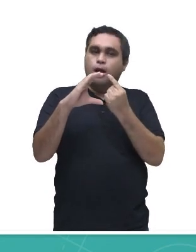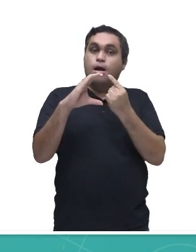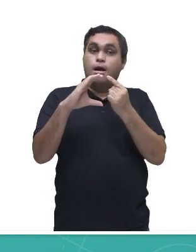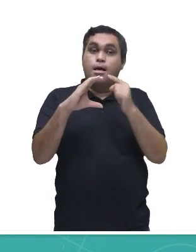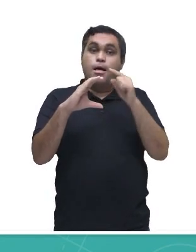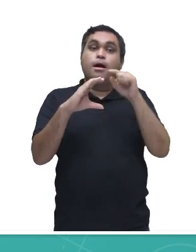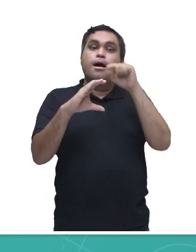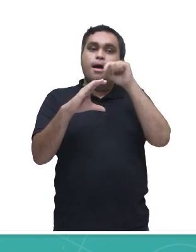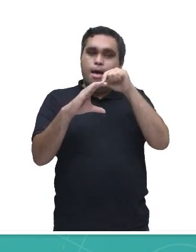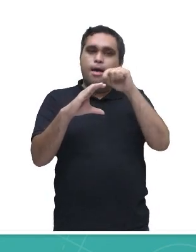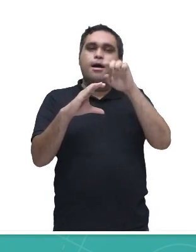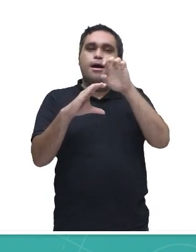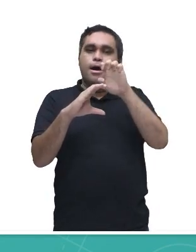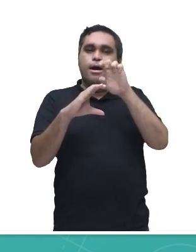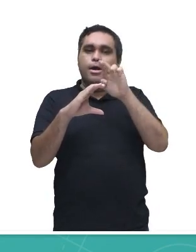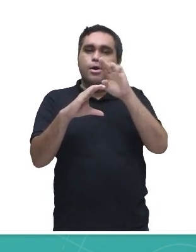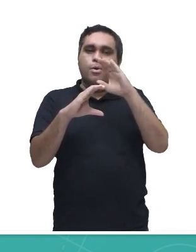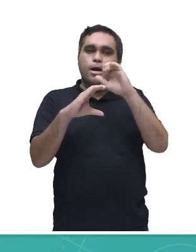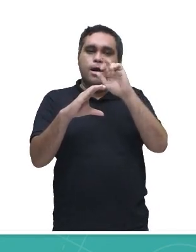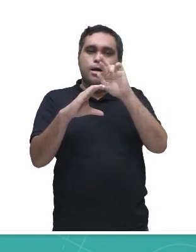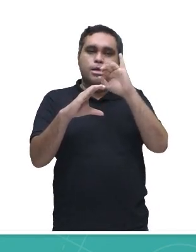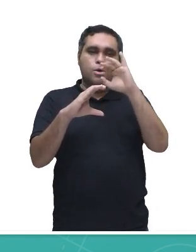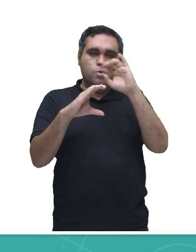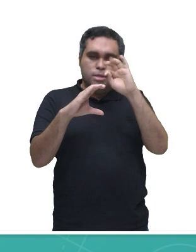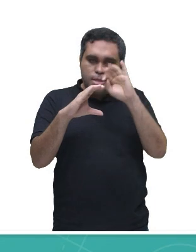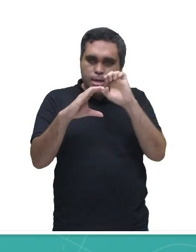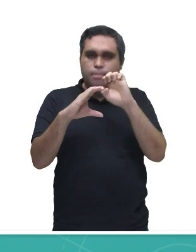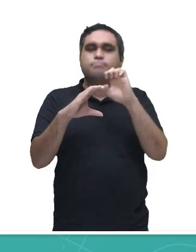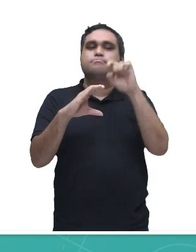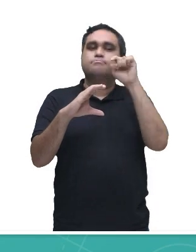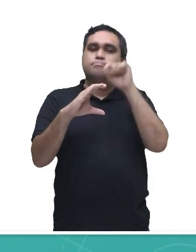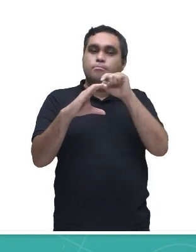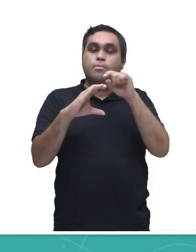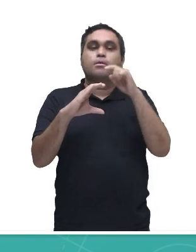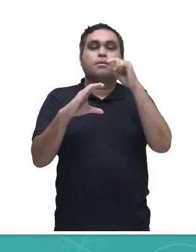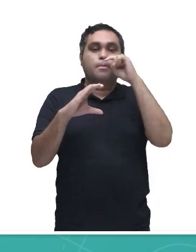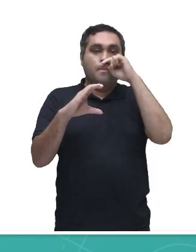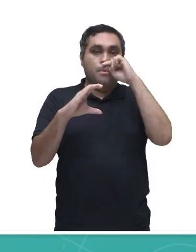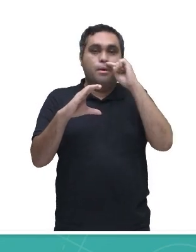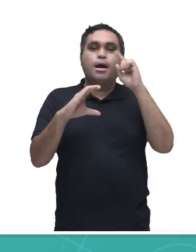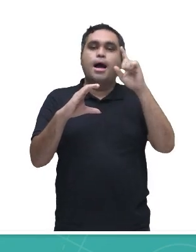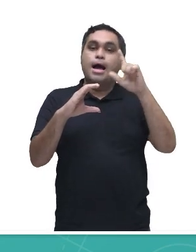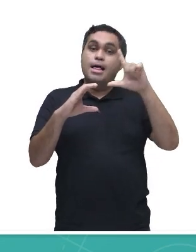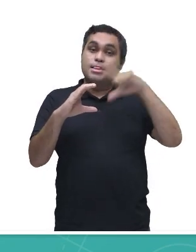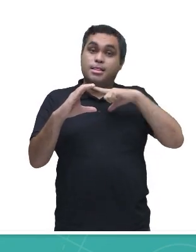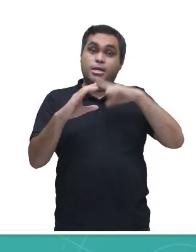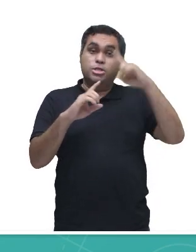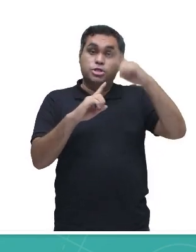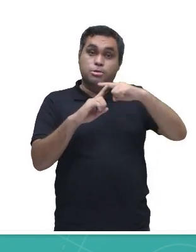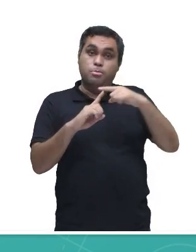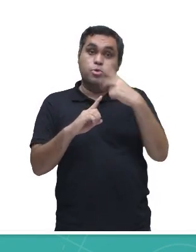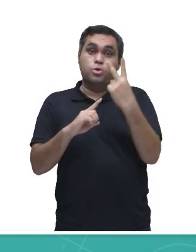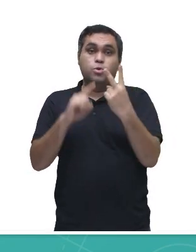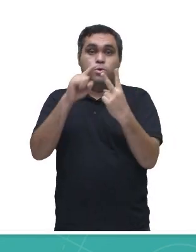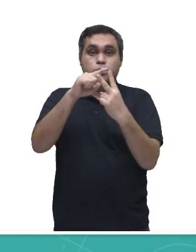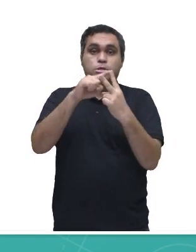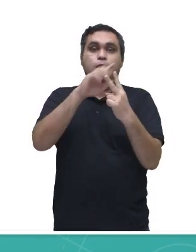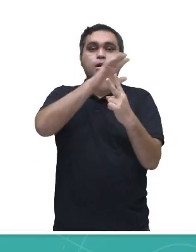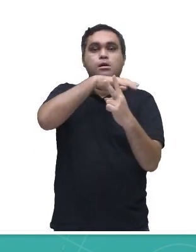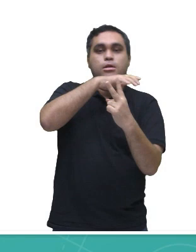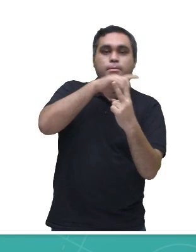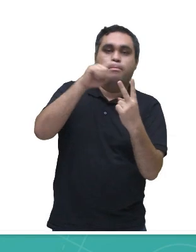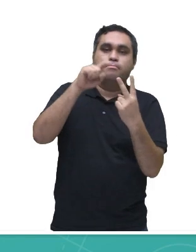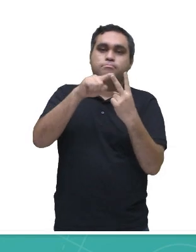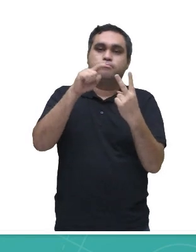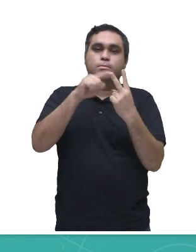núcleo individualizado. Exemplos desse tipo de célula nós temos aí célula animal e célula